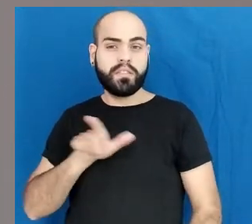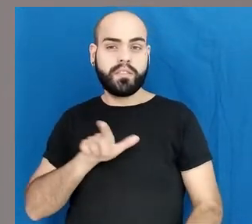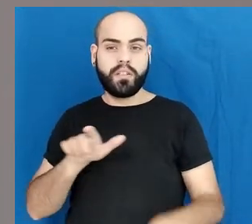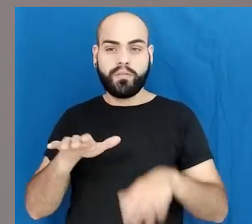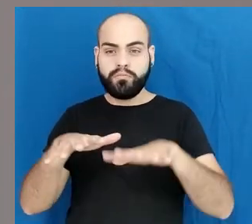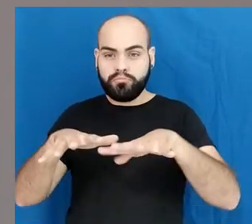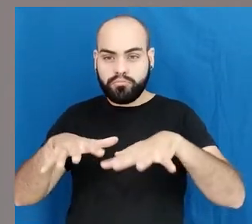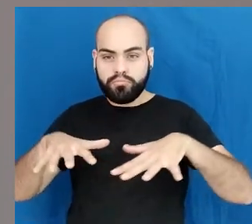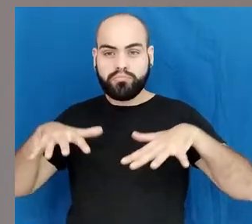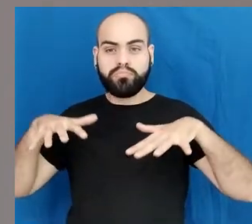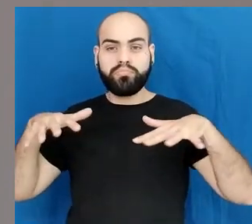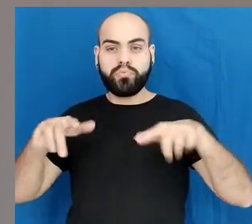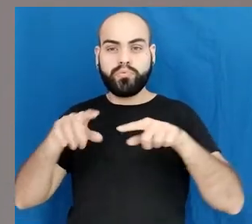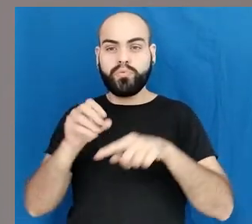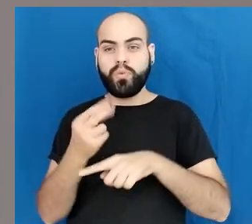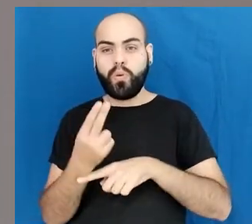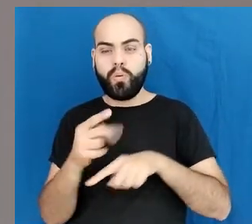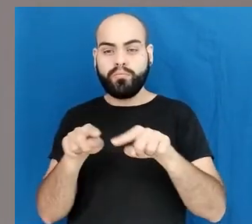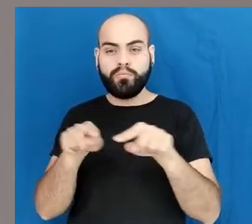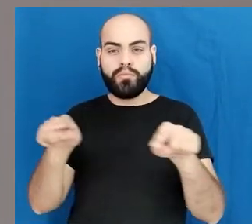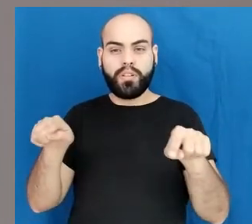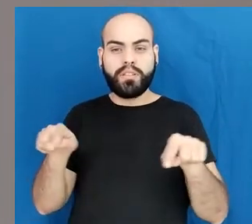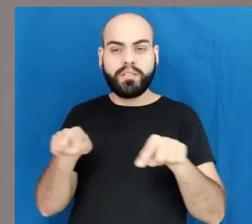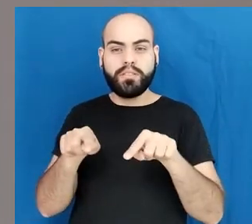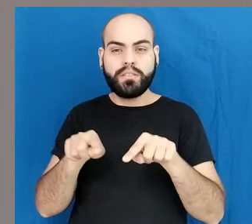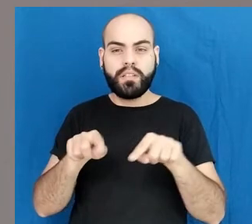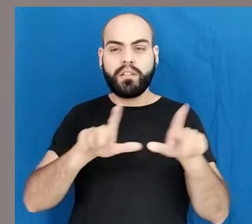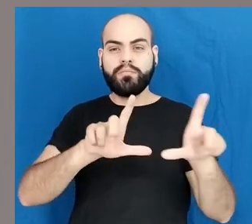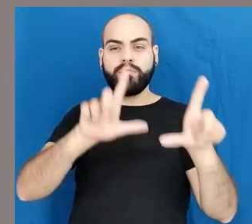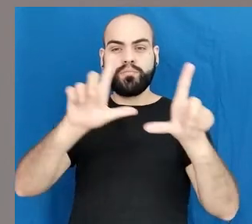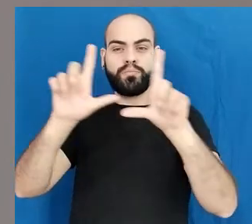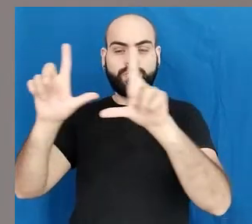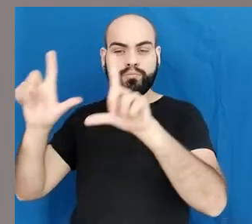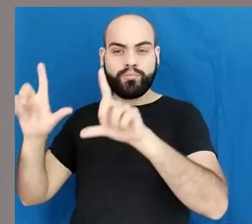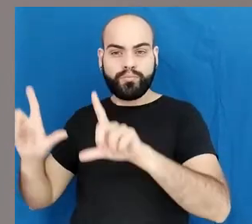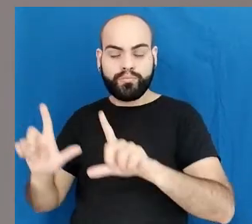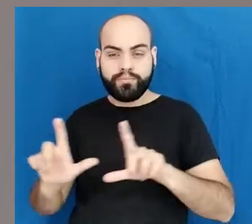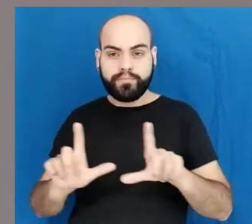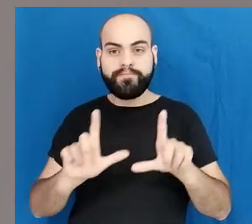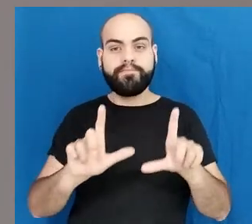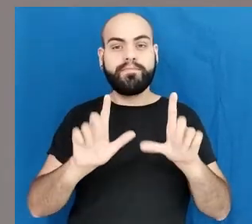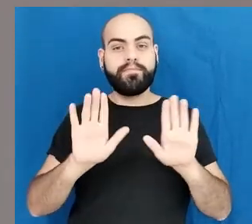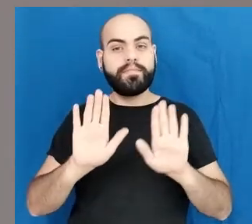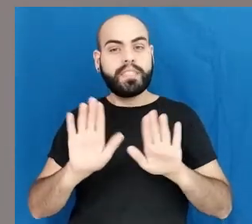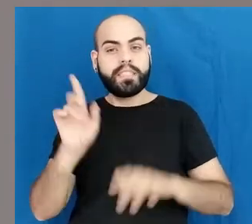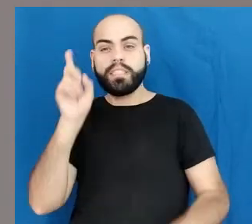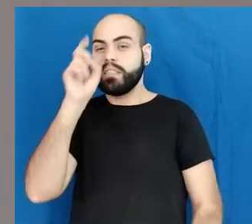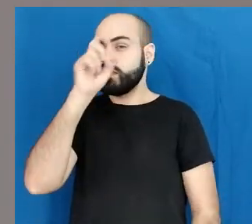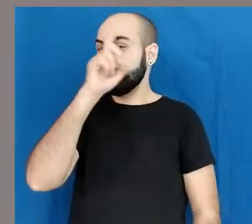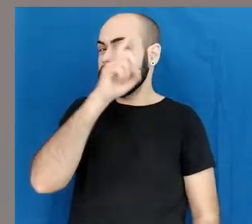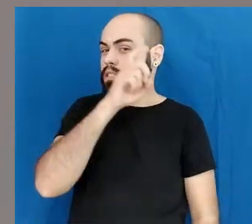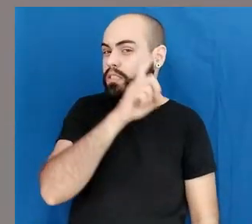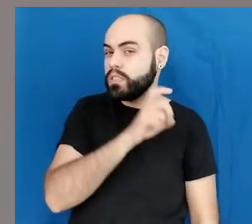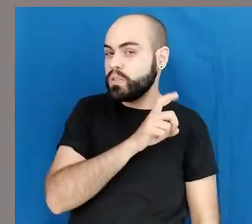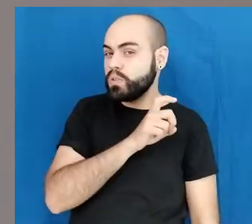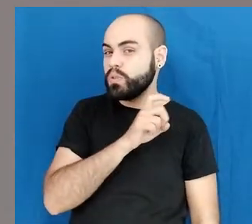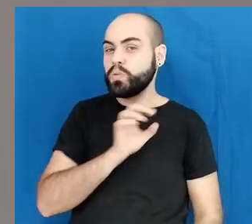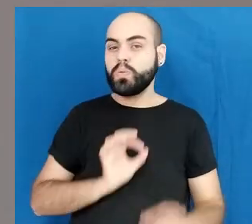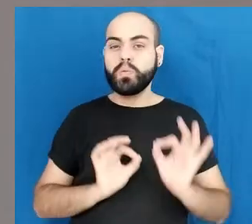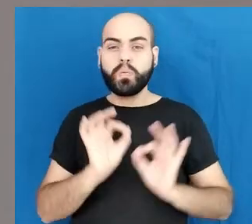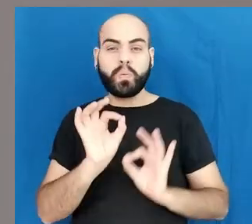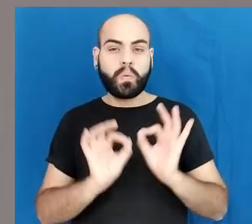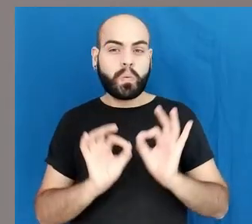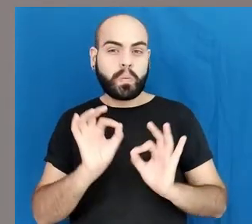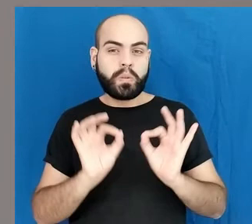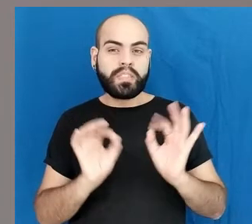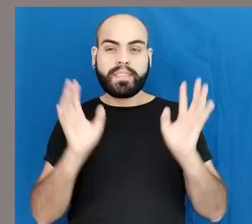um pequeno auditório ou uma sala para exposições. E isso era uma